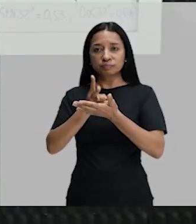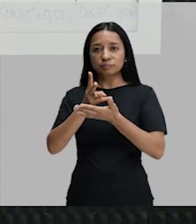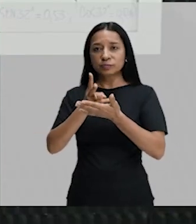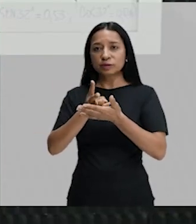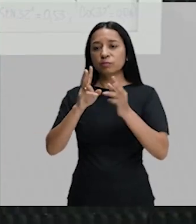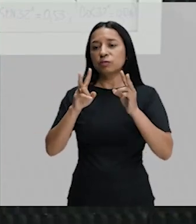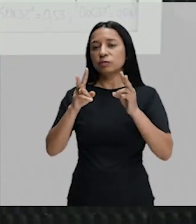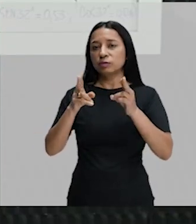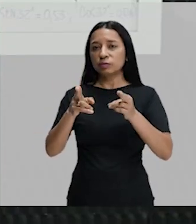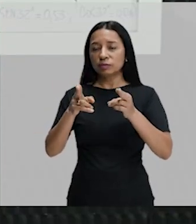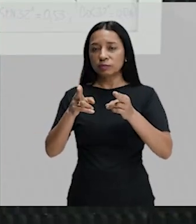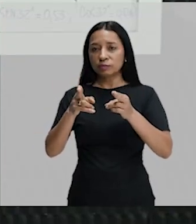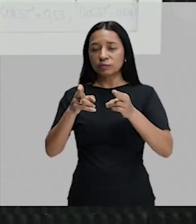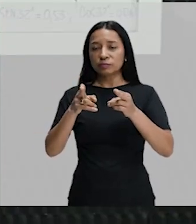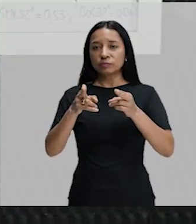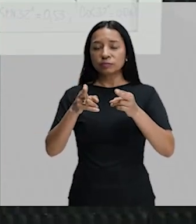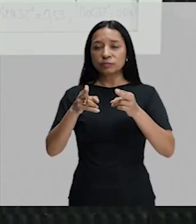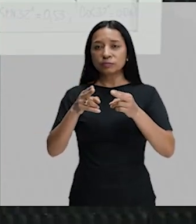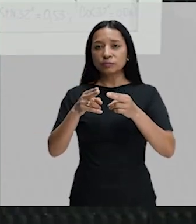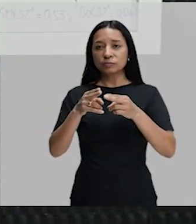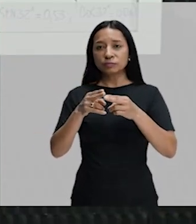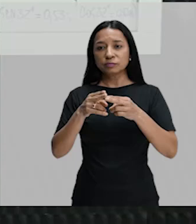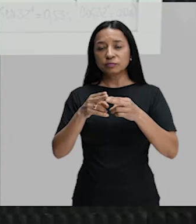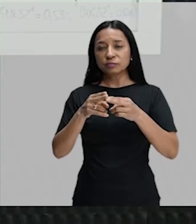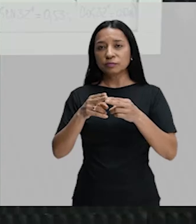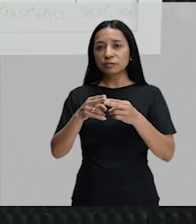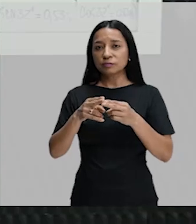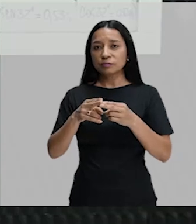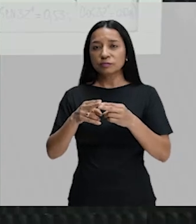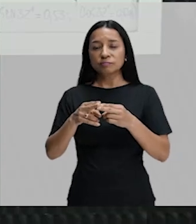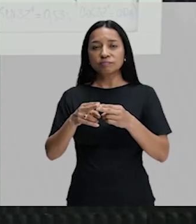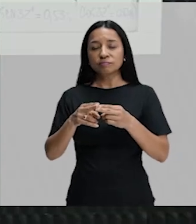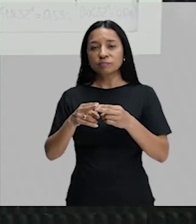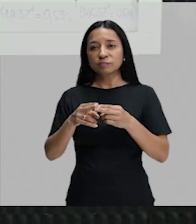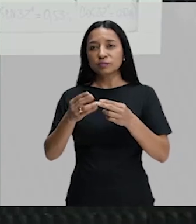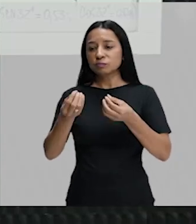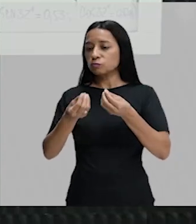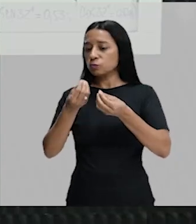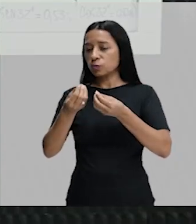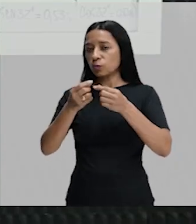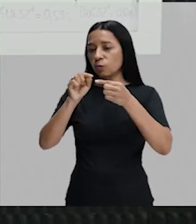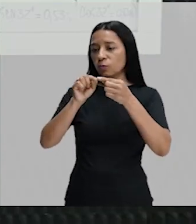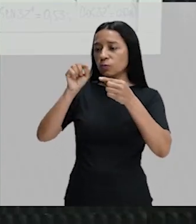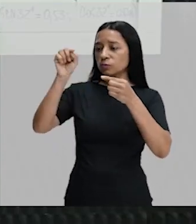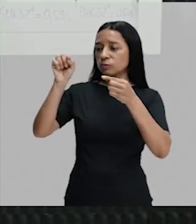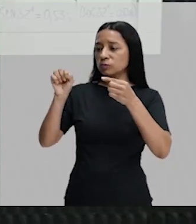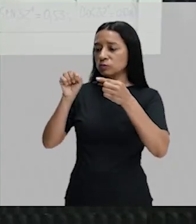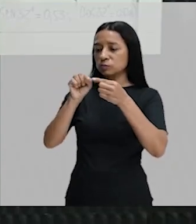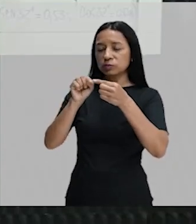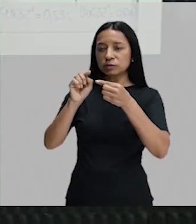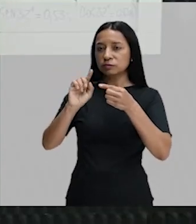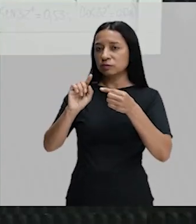sempre o mesmo para aquele ângulo. Não importa a medida dos lados. Tá? Então, isso é que é o interessante